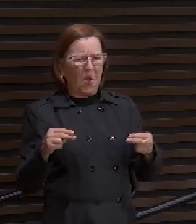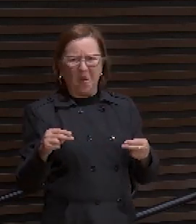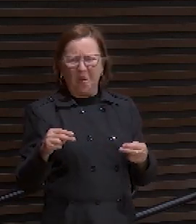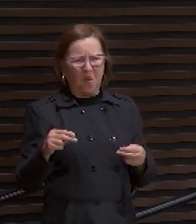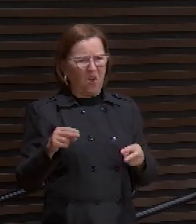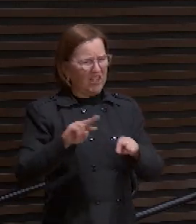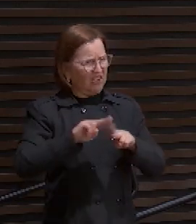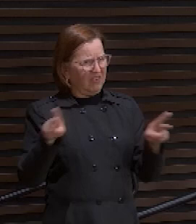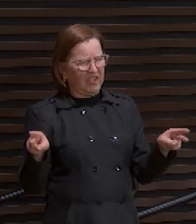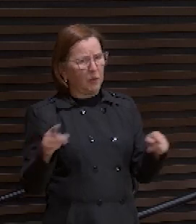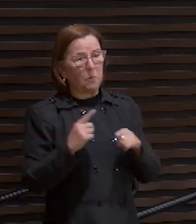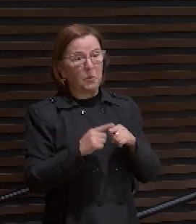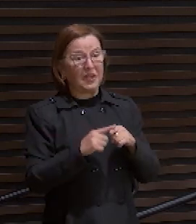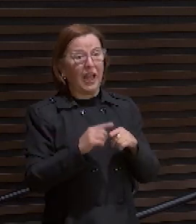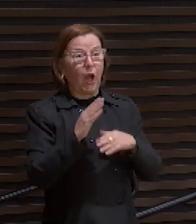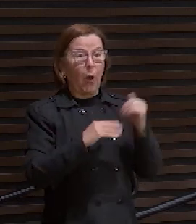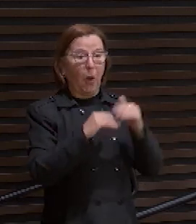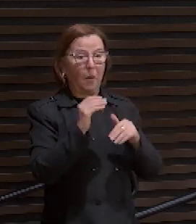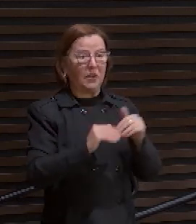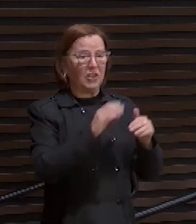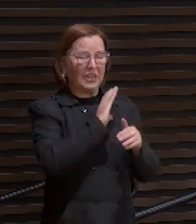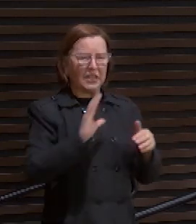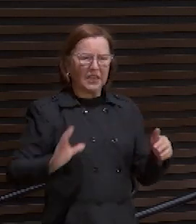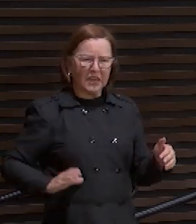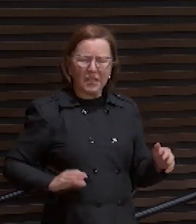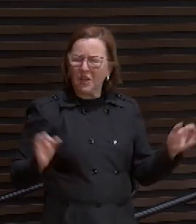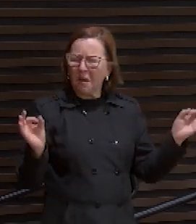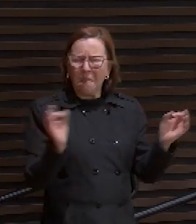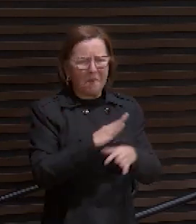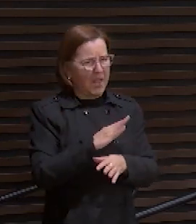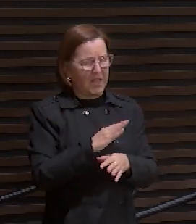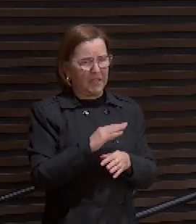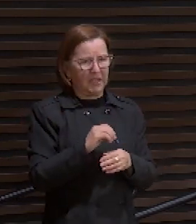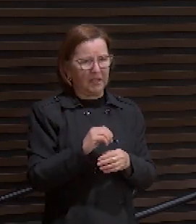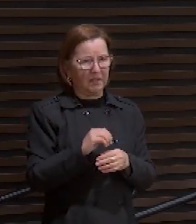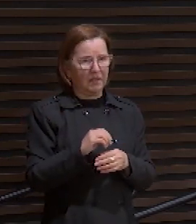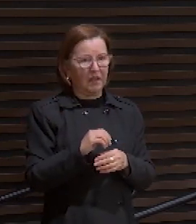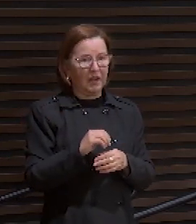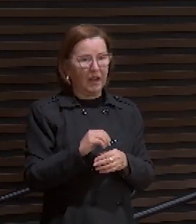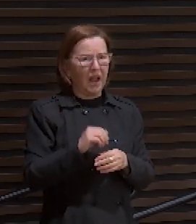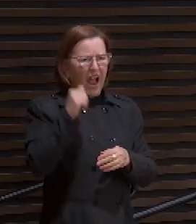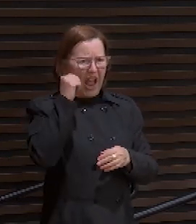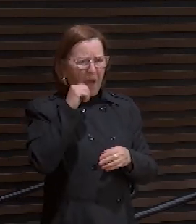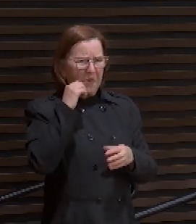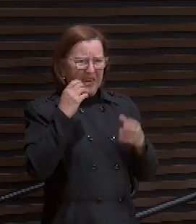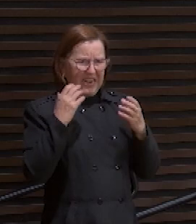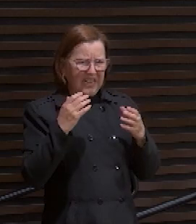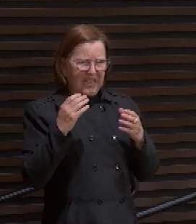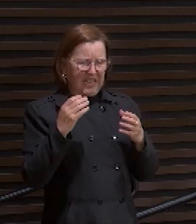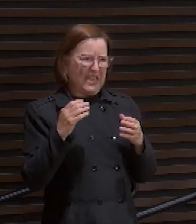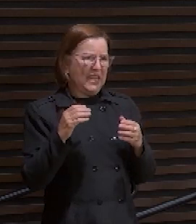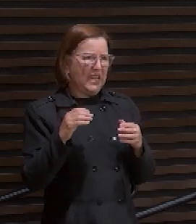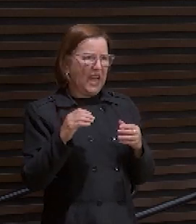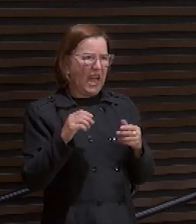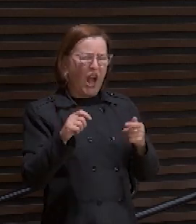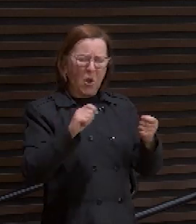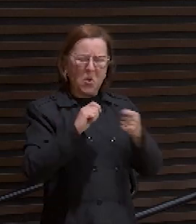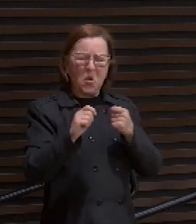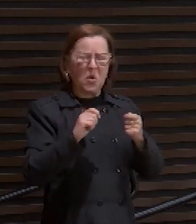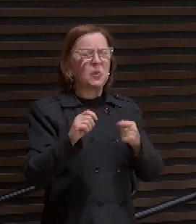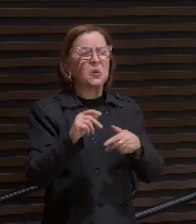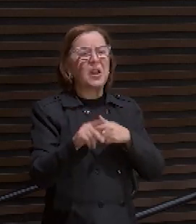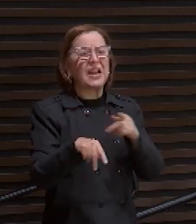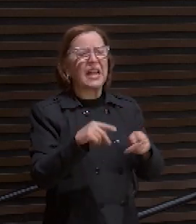Que história é essa de querer ficar impressionando as pessoas e manipulando as pessoas com essa religiosidade